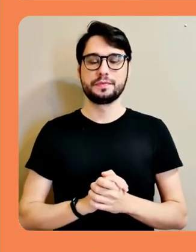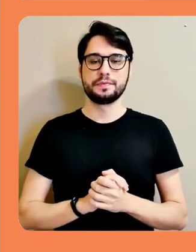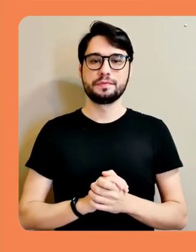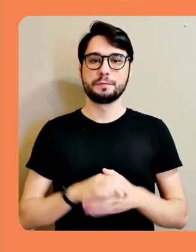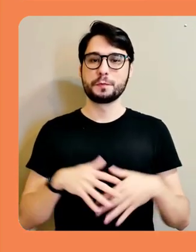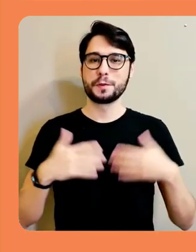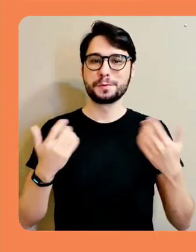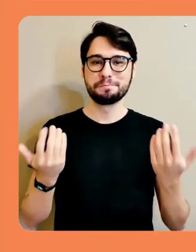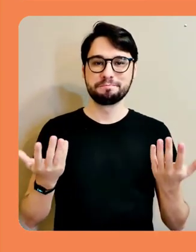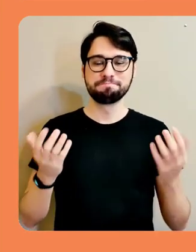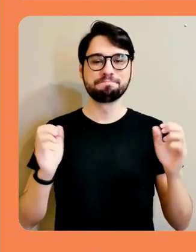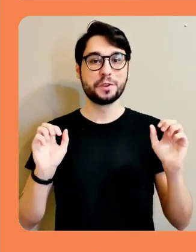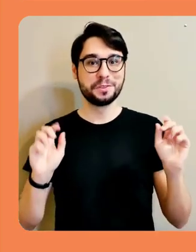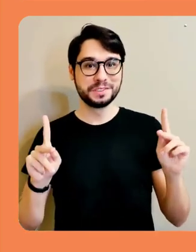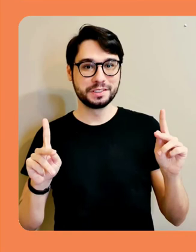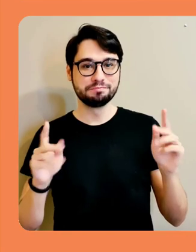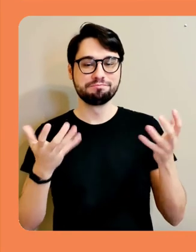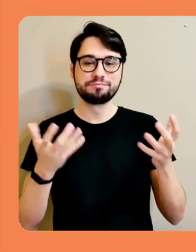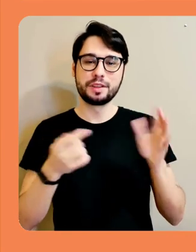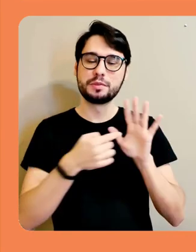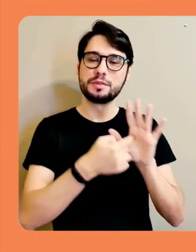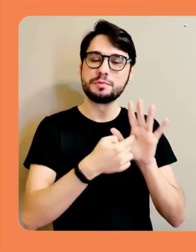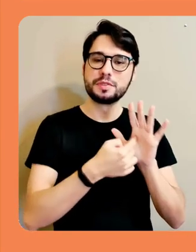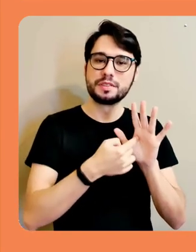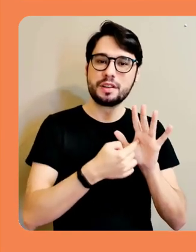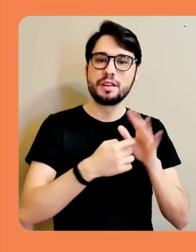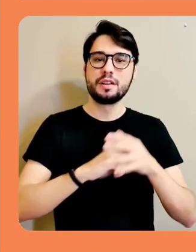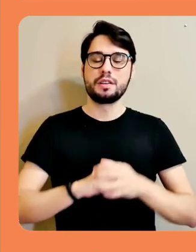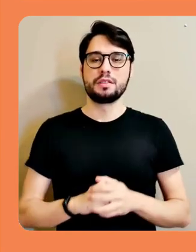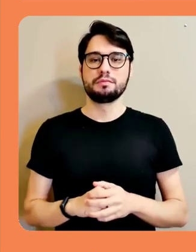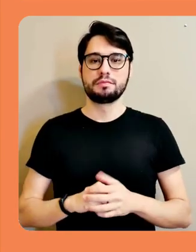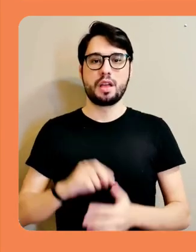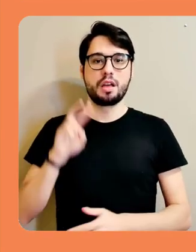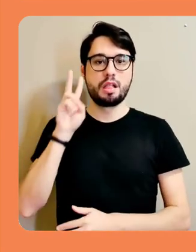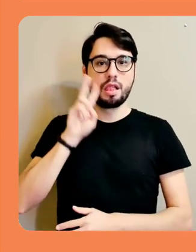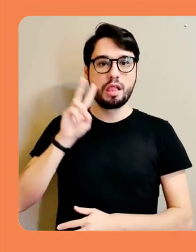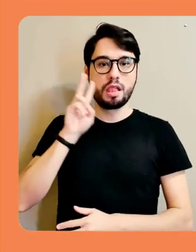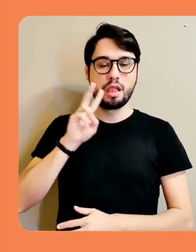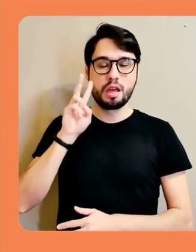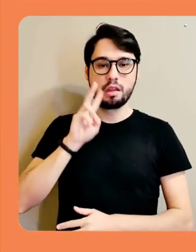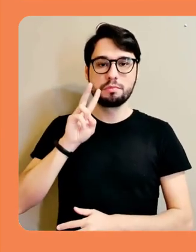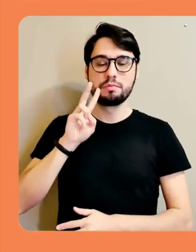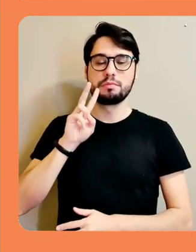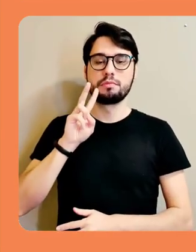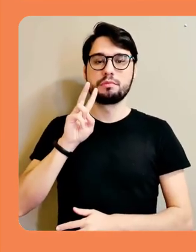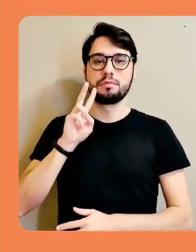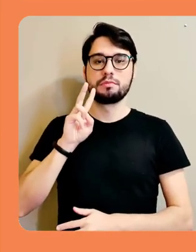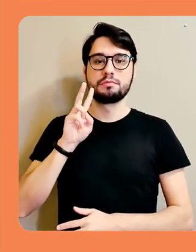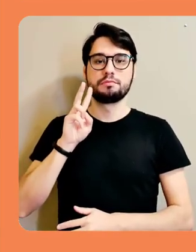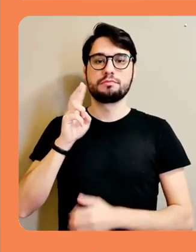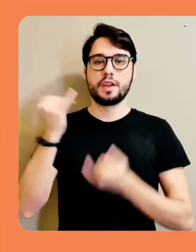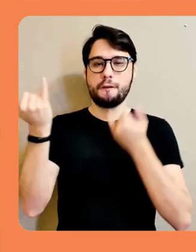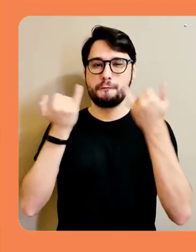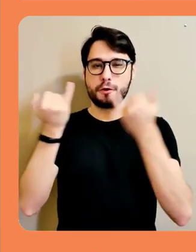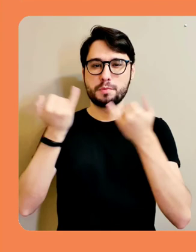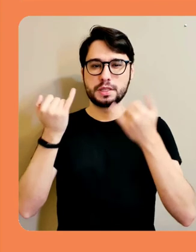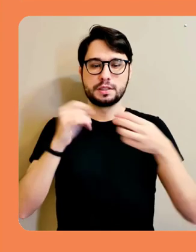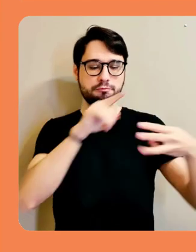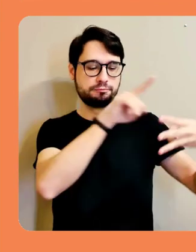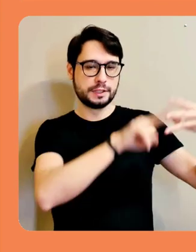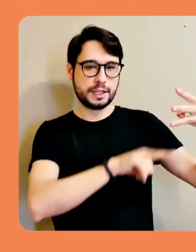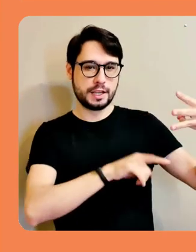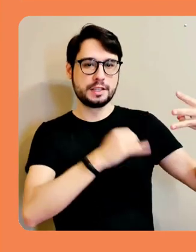Tá certo bom era isso que eu queria mostrar para vocês né lembrem-se da